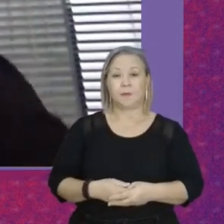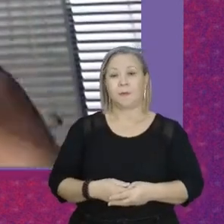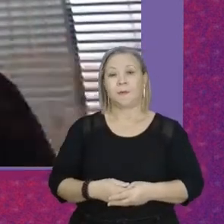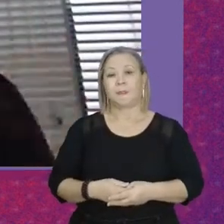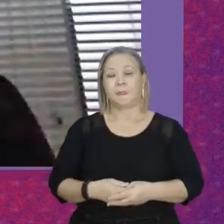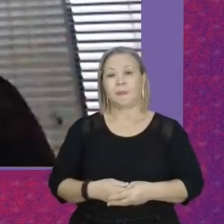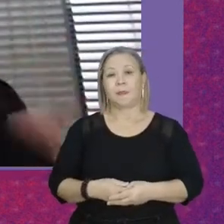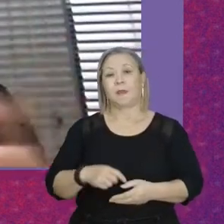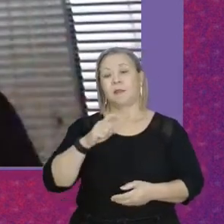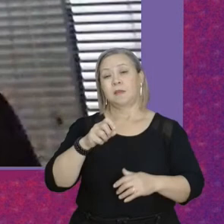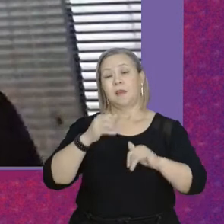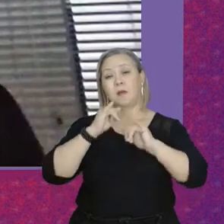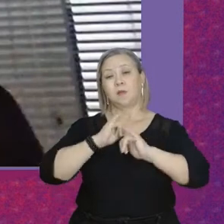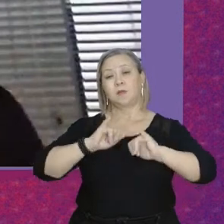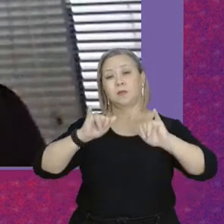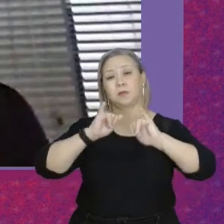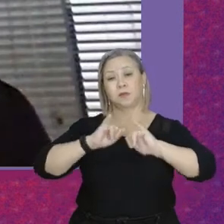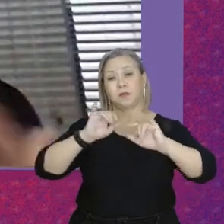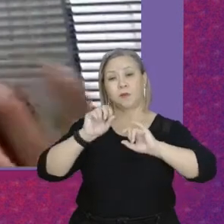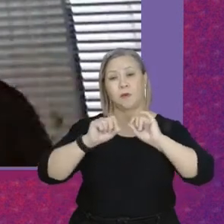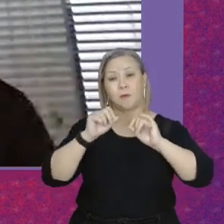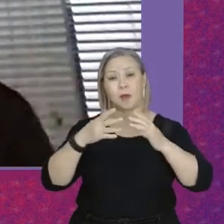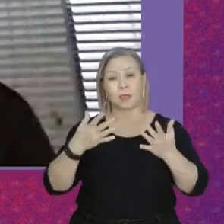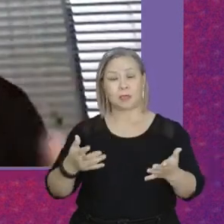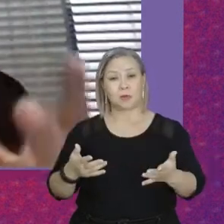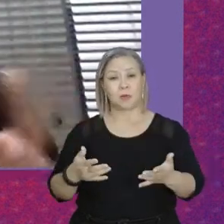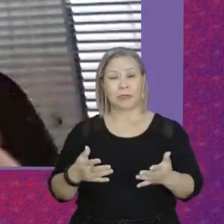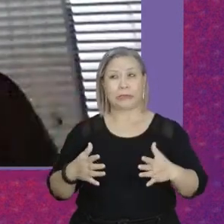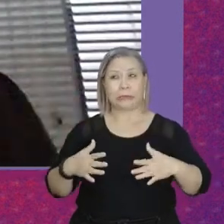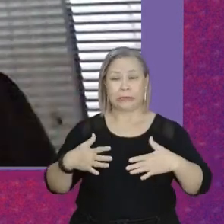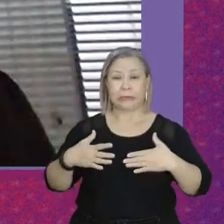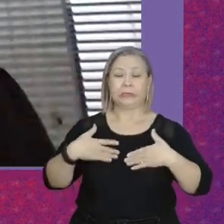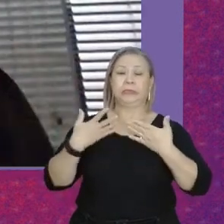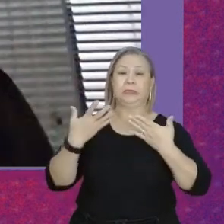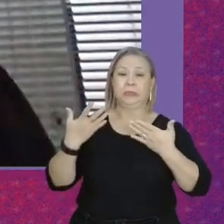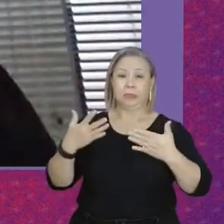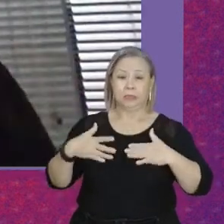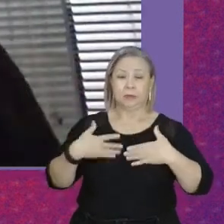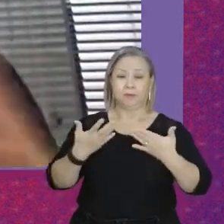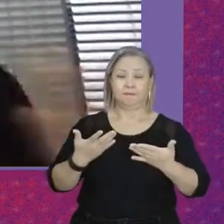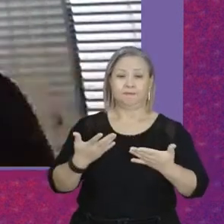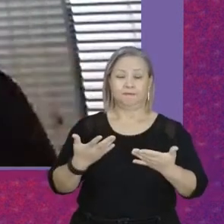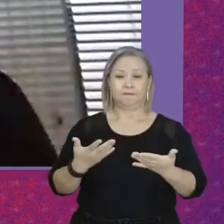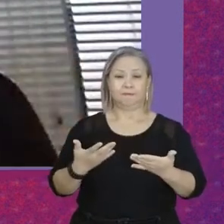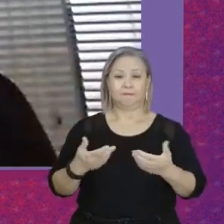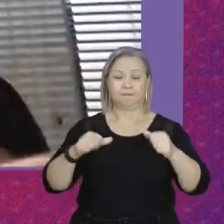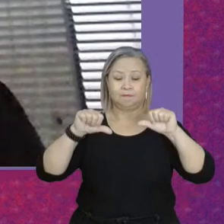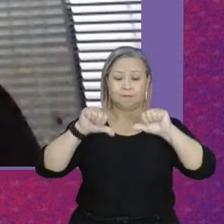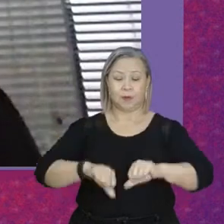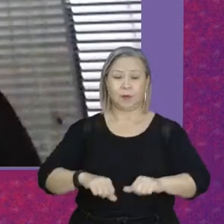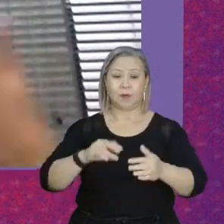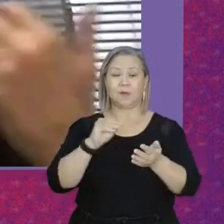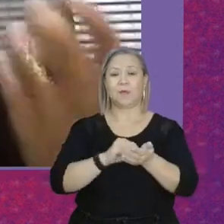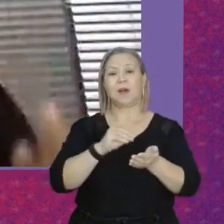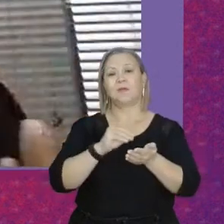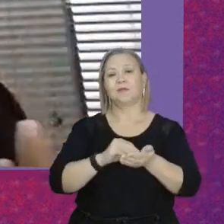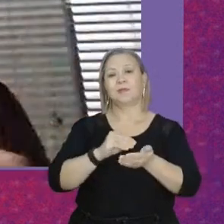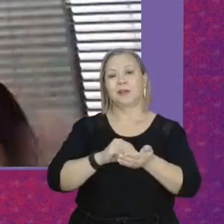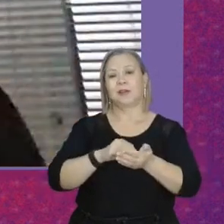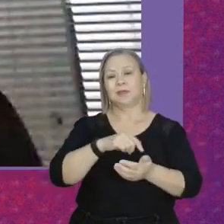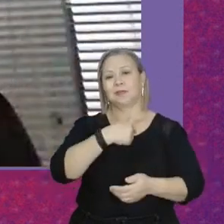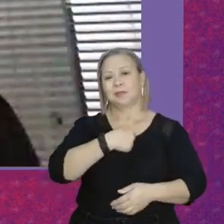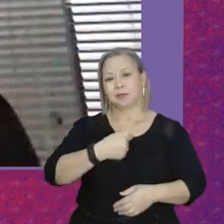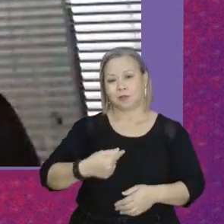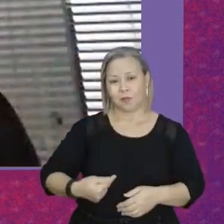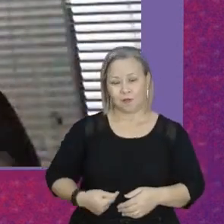são dados, né, indicadores assim desastrosos da ausência, né, do Estado, da ausência